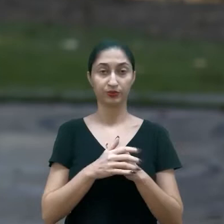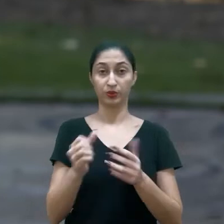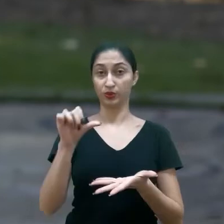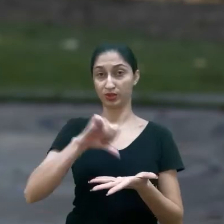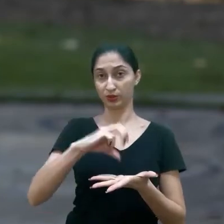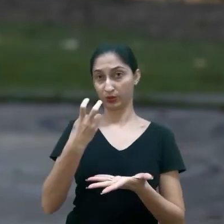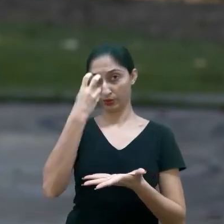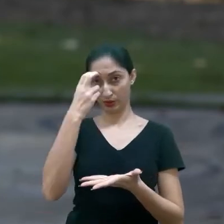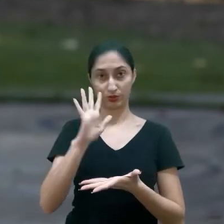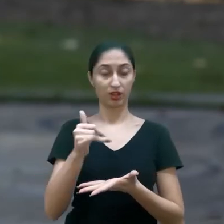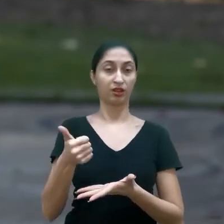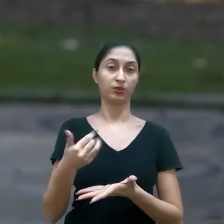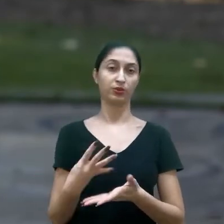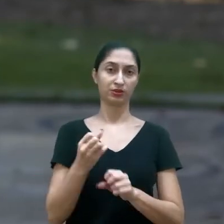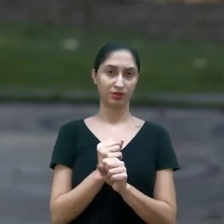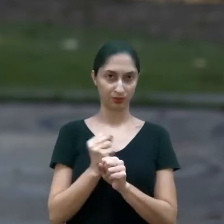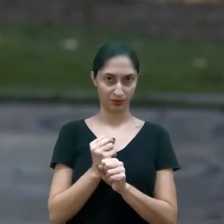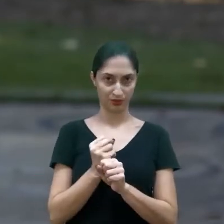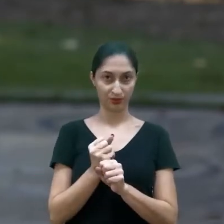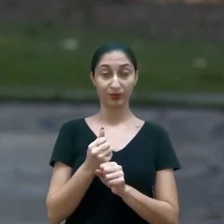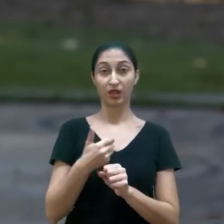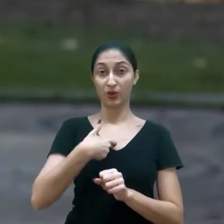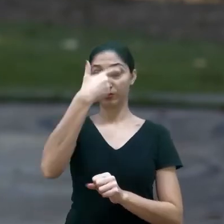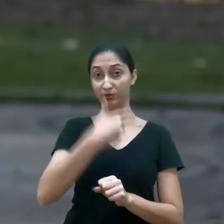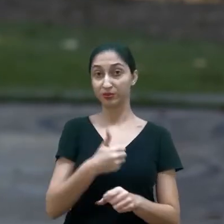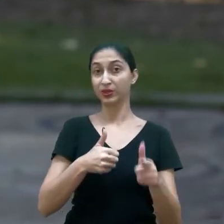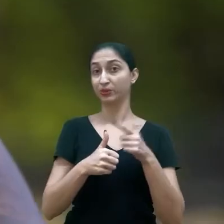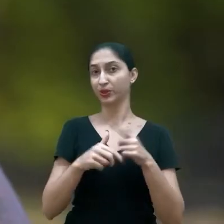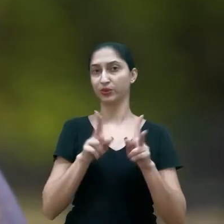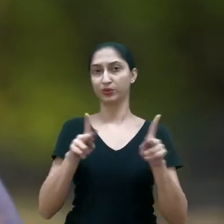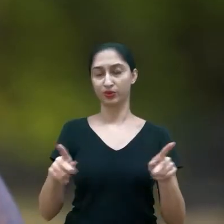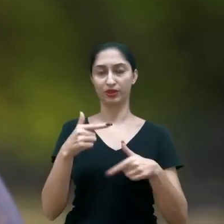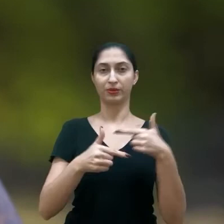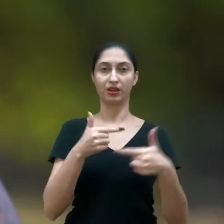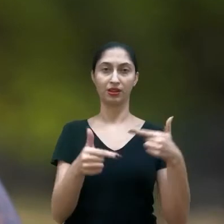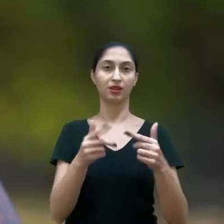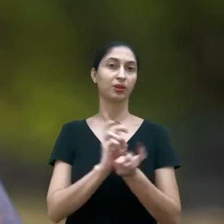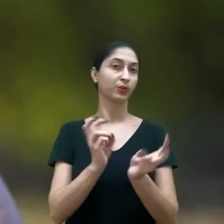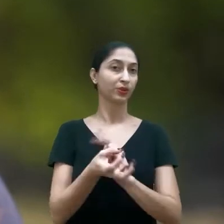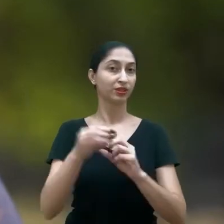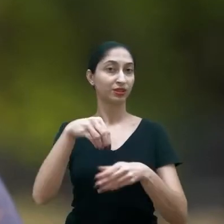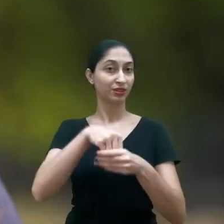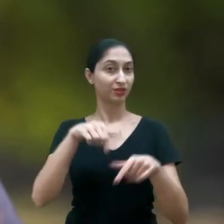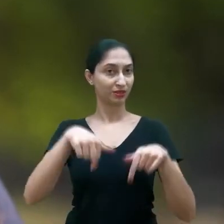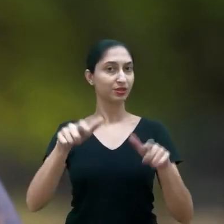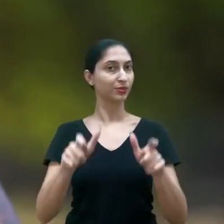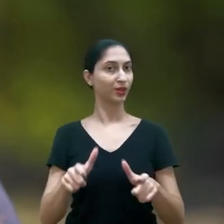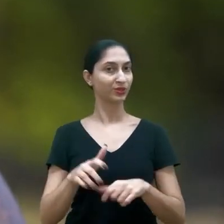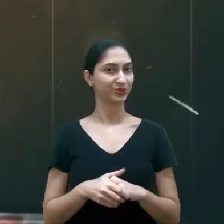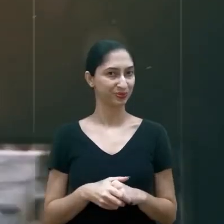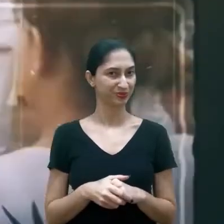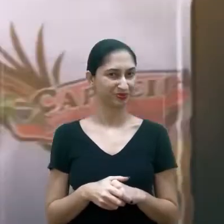O Centro Cultural fez agora 14 anos. Eu fui o primeiro professor a trabalhar capoeira dentro desse